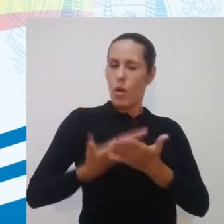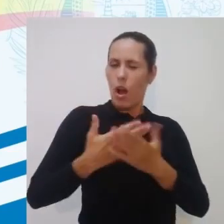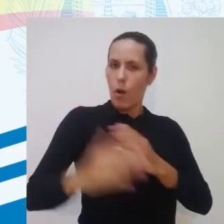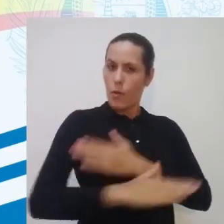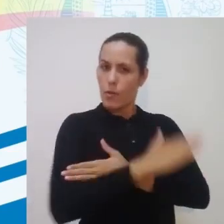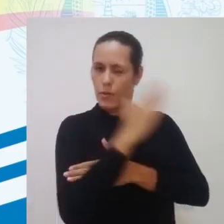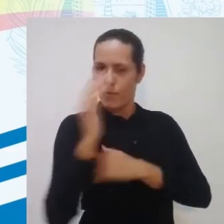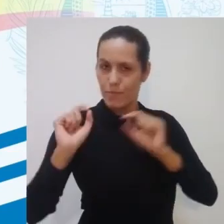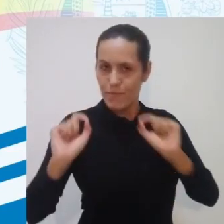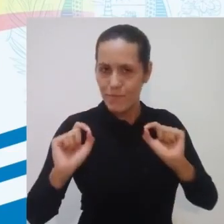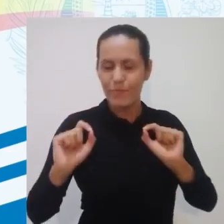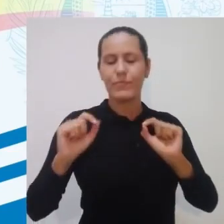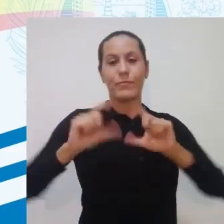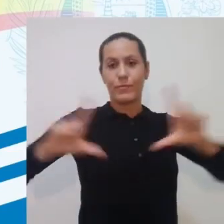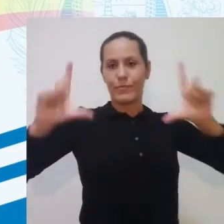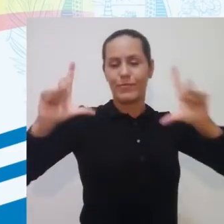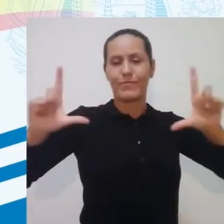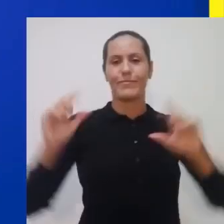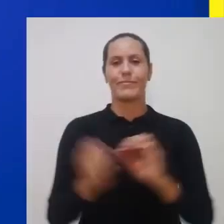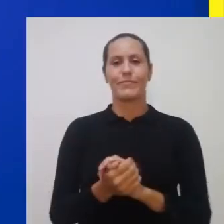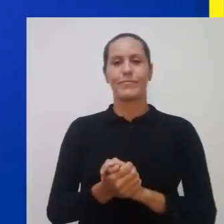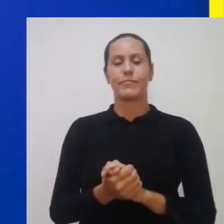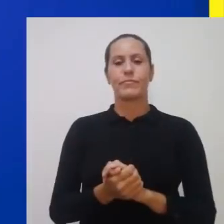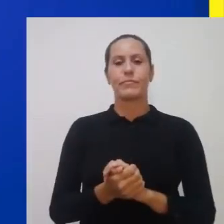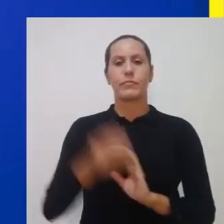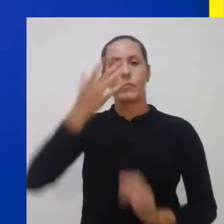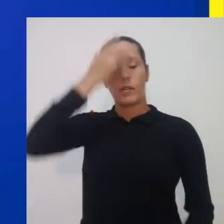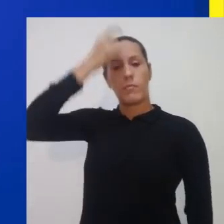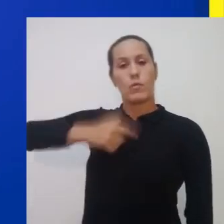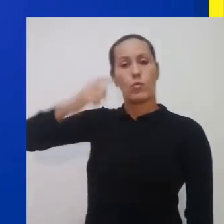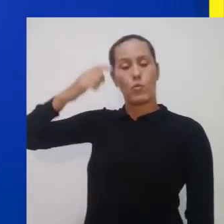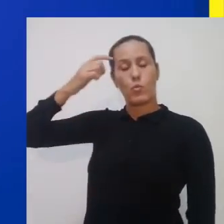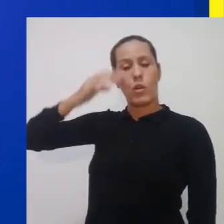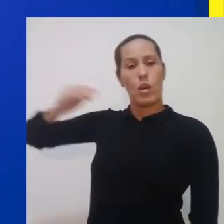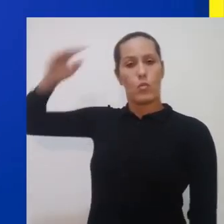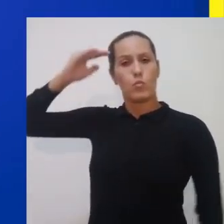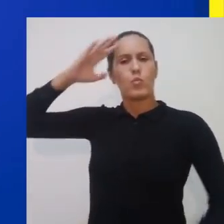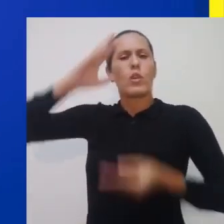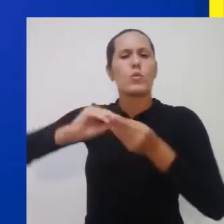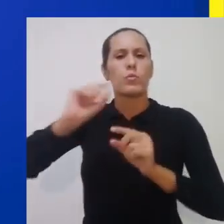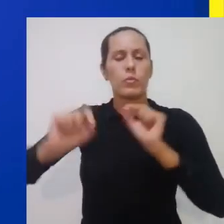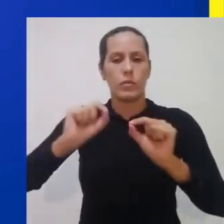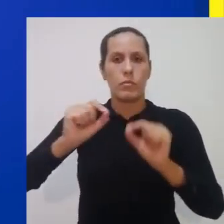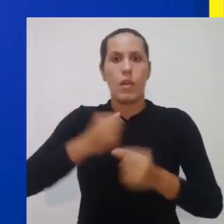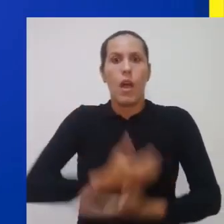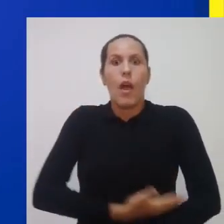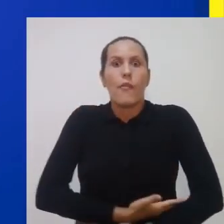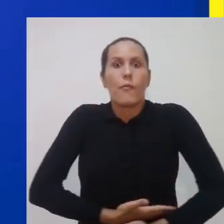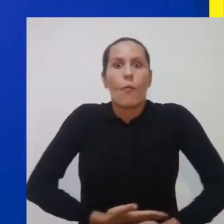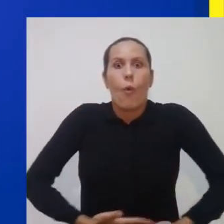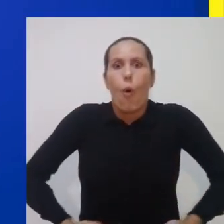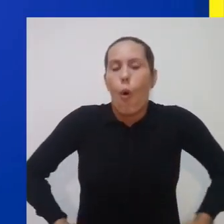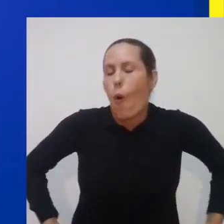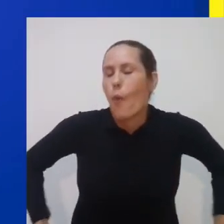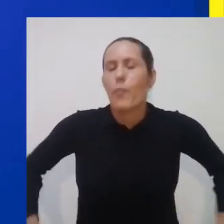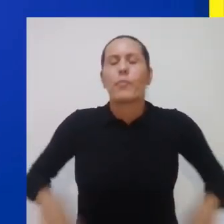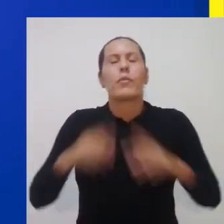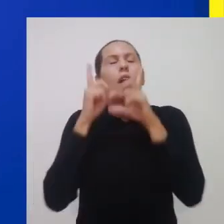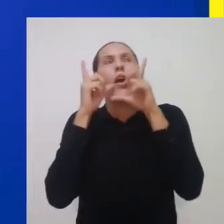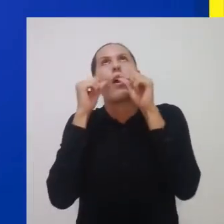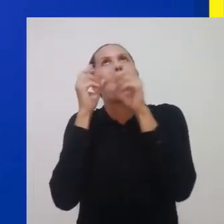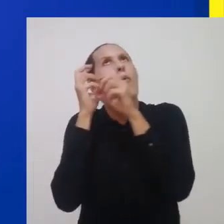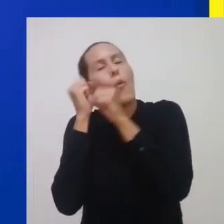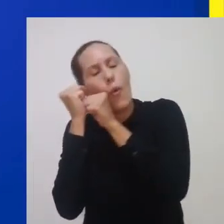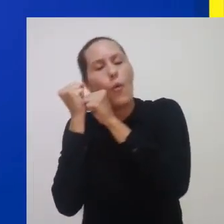aula inteira. Se liga aí que ele vai aparecer para vocês. Resumo de como é ser adulto. Muita fome,